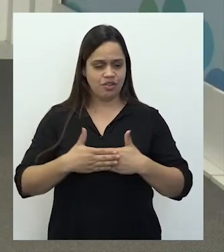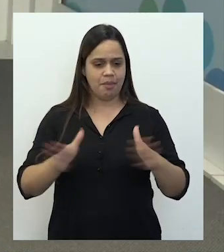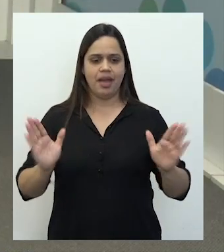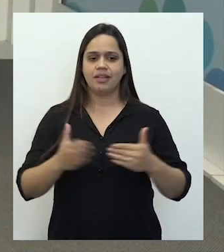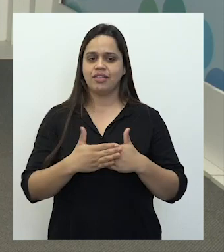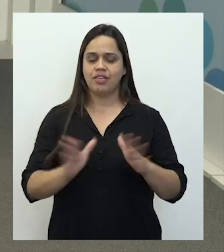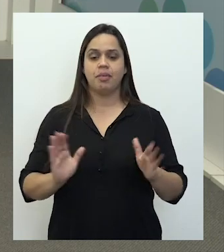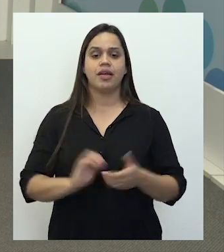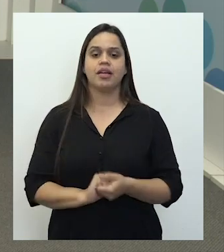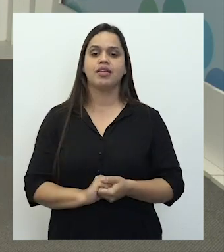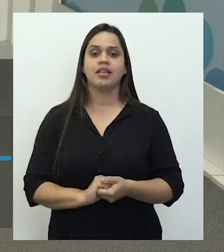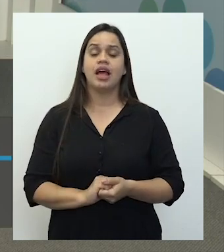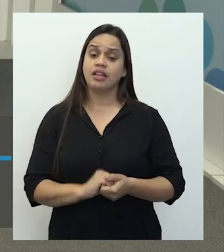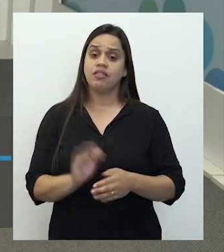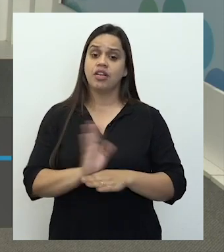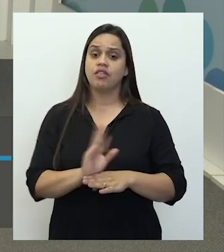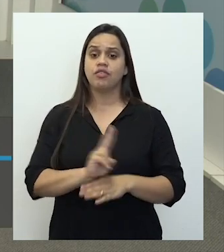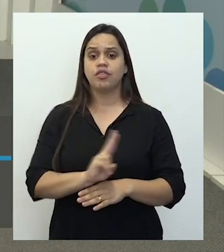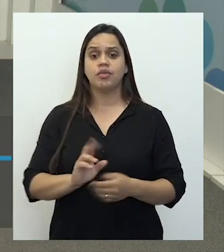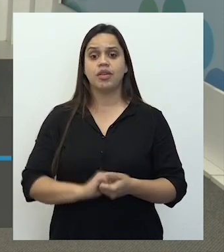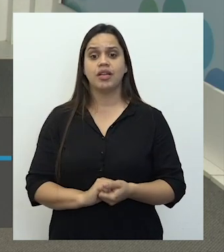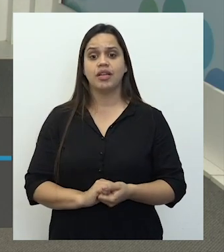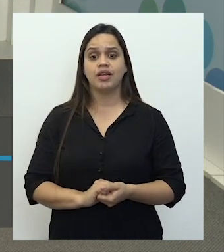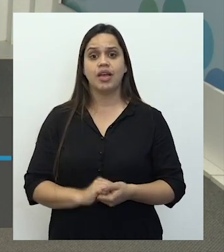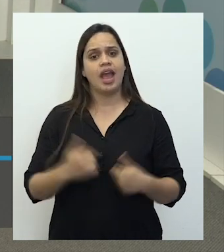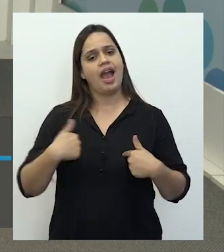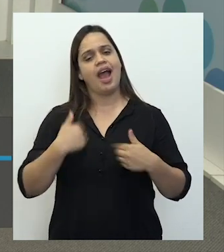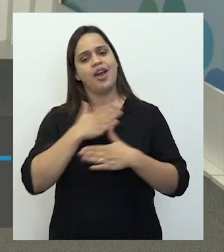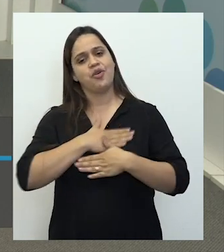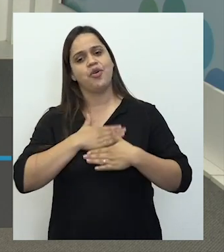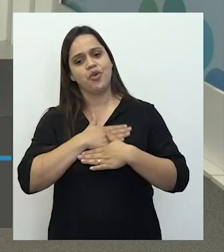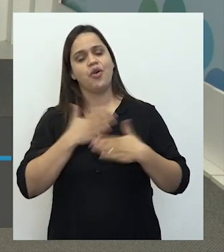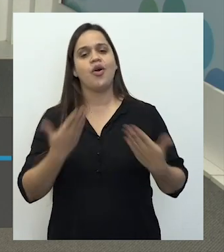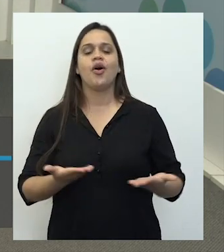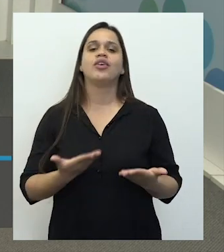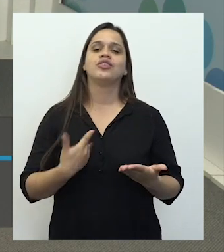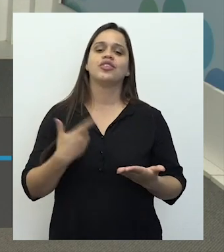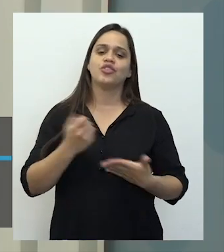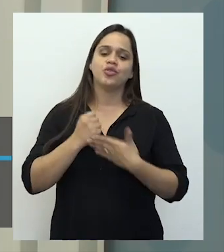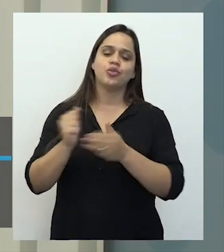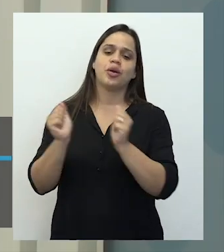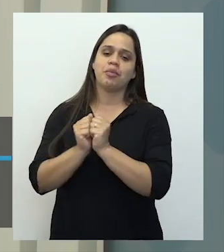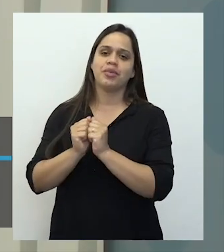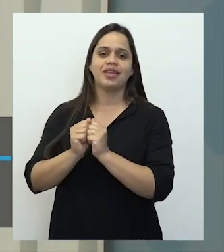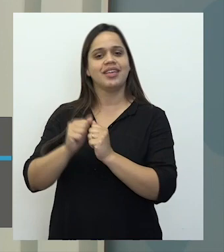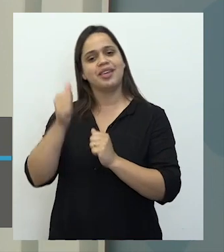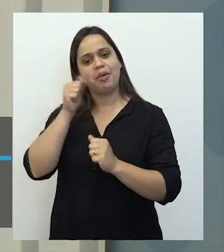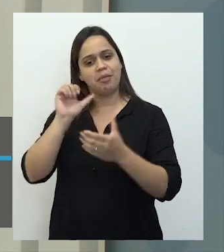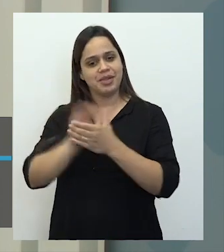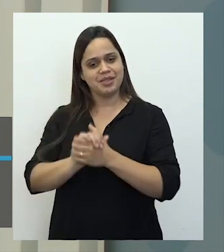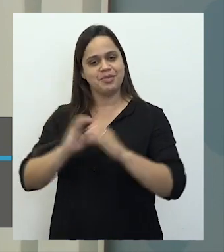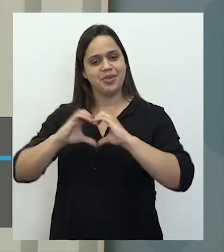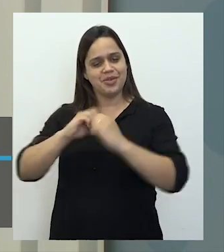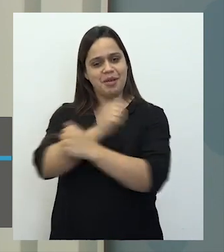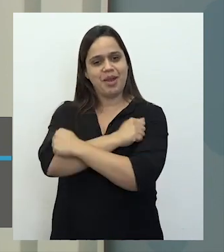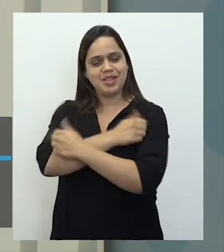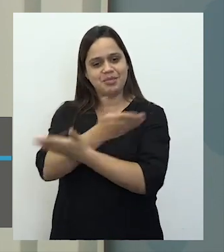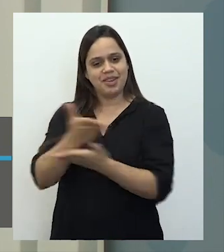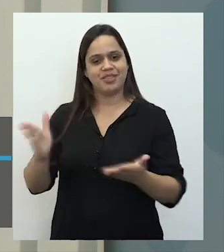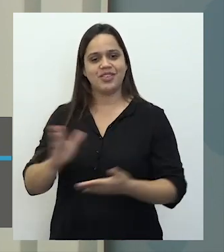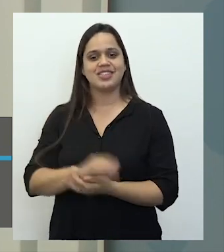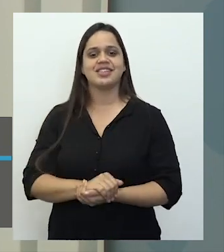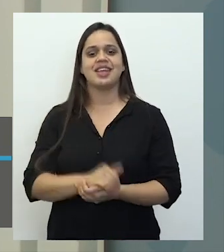Deixa fluir. Estou falando bastante nome de filme. Eu gosto de ir ao cinema com a minha esposa, a Glory. Ó, Glory, um grande abraço, ó. Aê, tô bonito, tá, mandei um